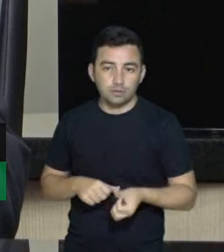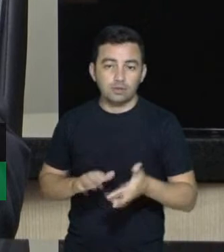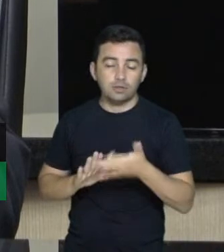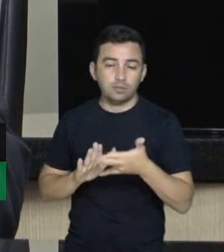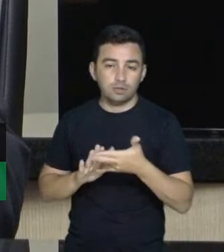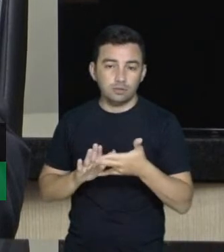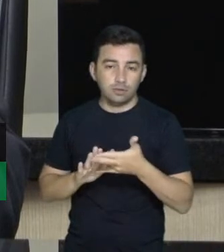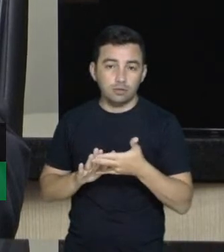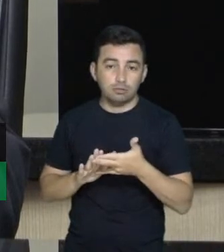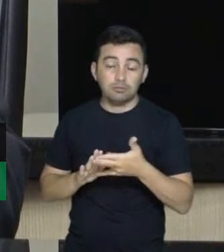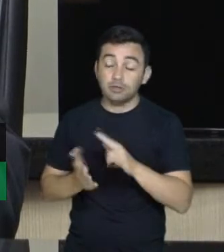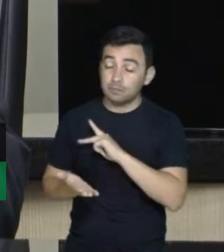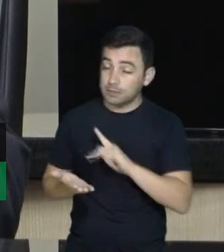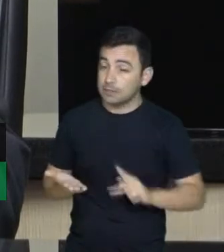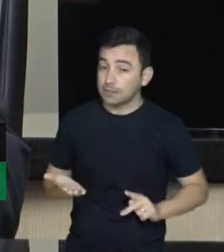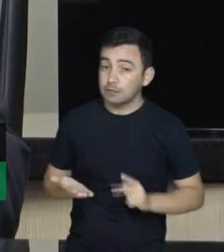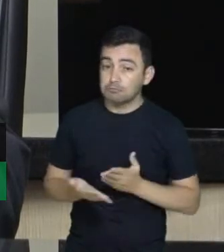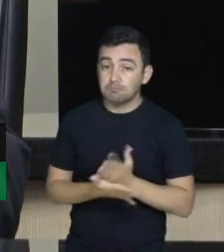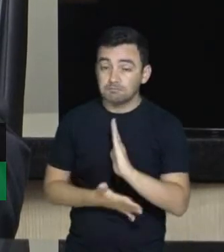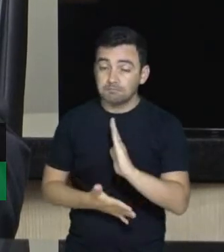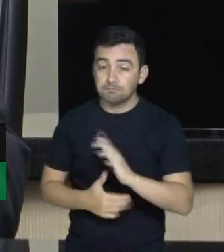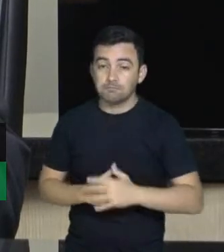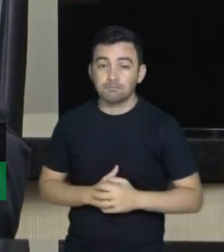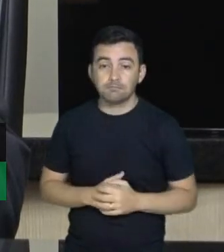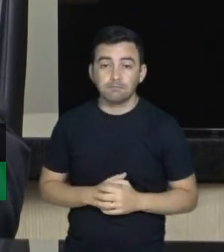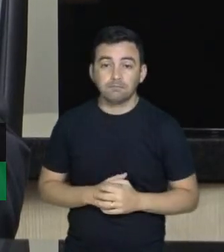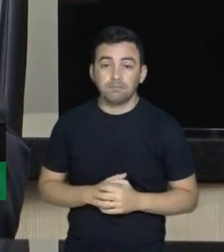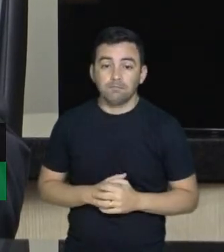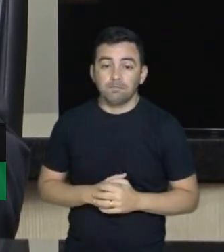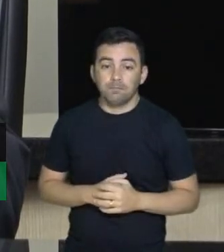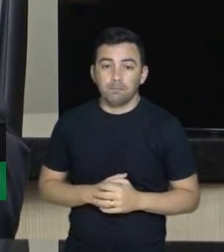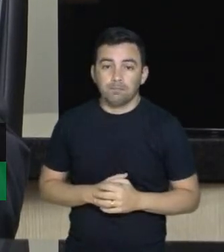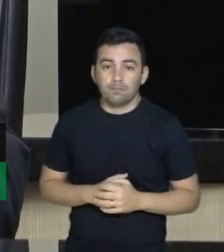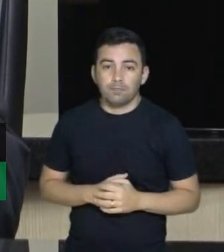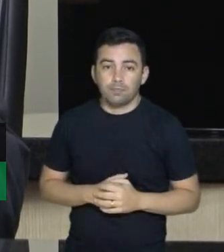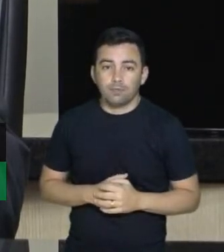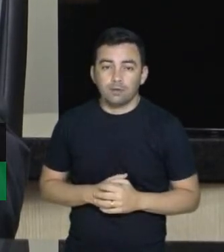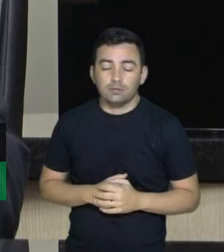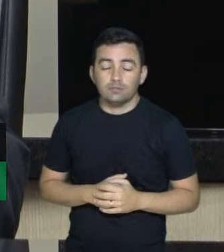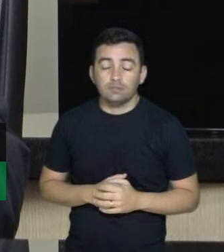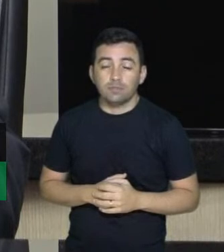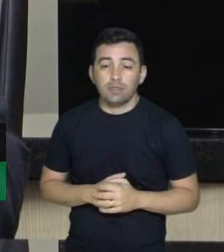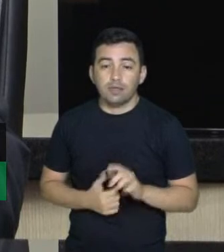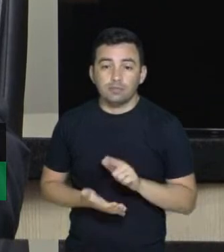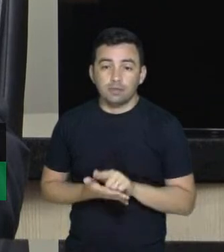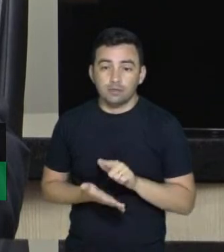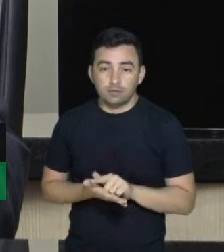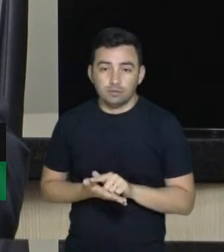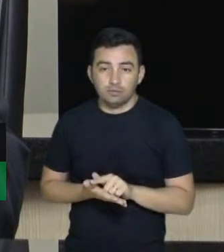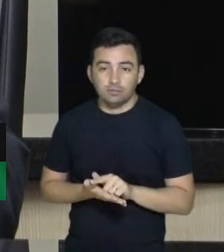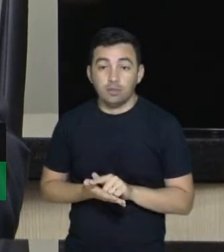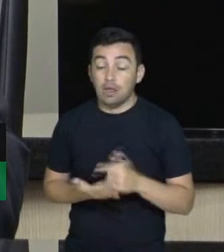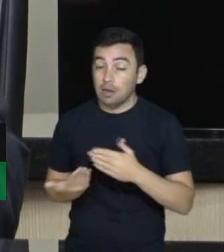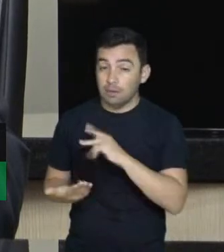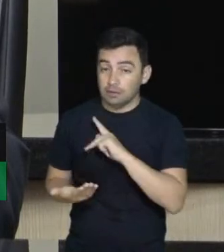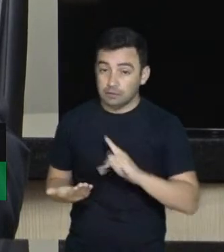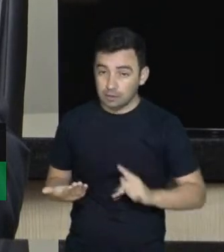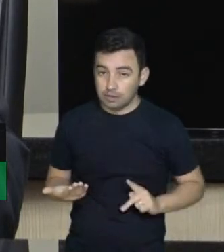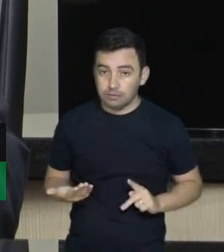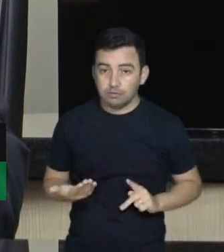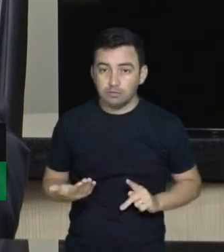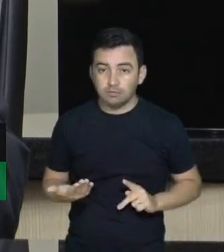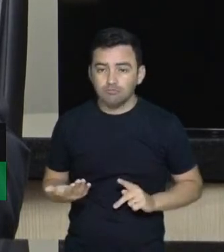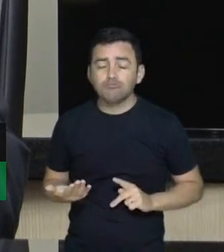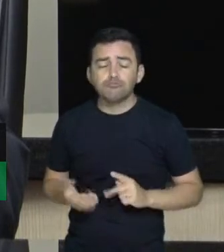Interno, o senhor presidente deu a por aprovada. Expediente. O senhor presidente comunicou que foi